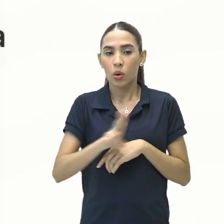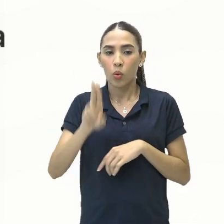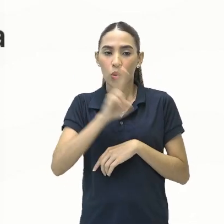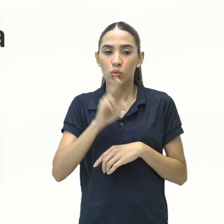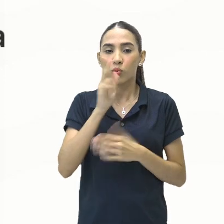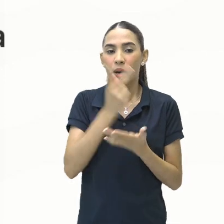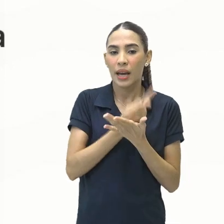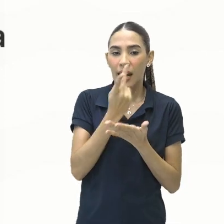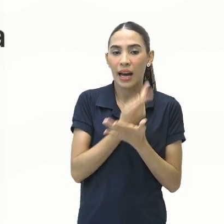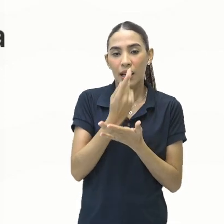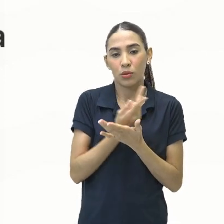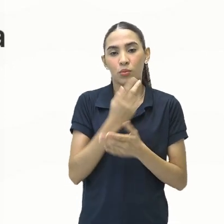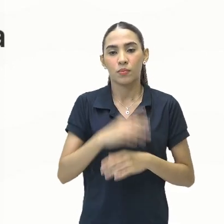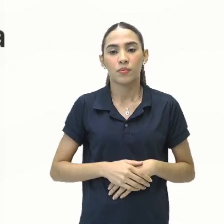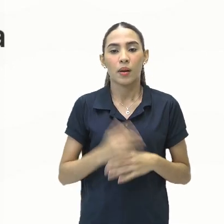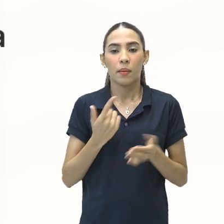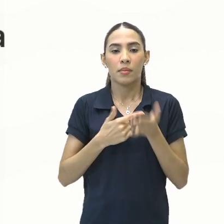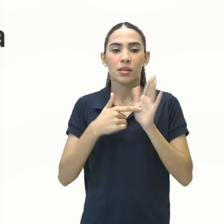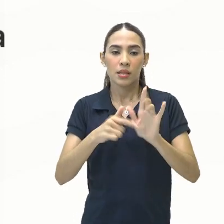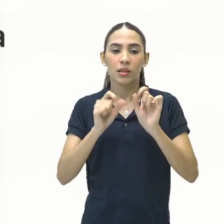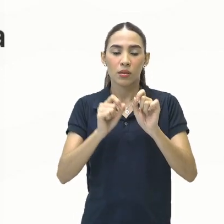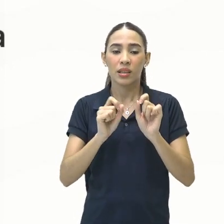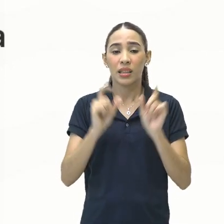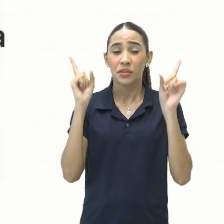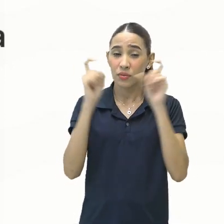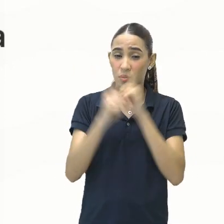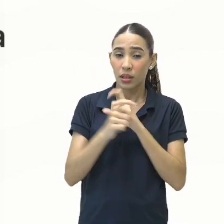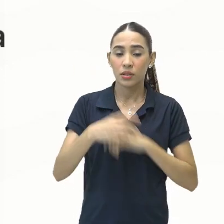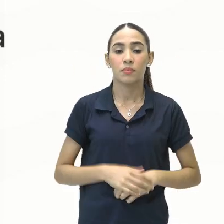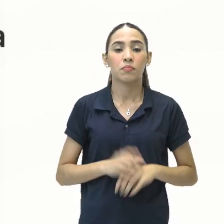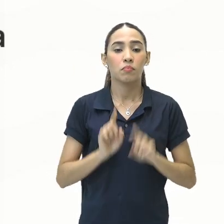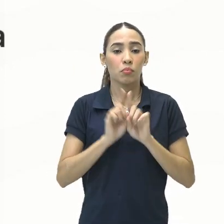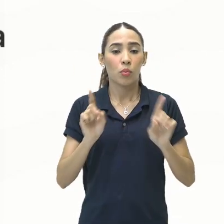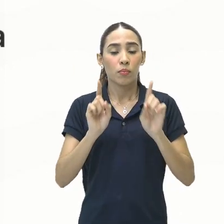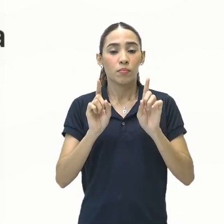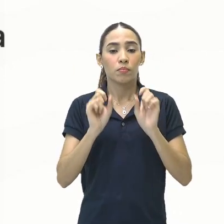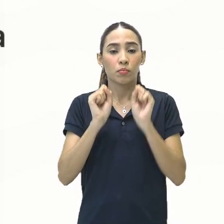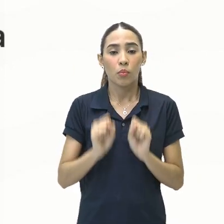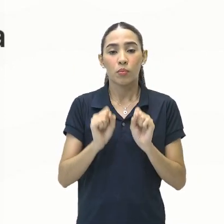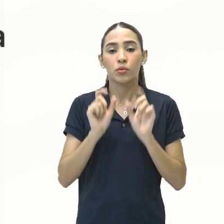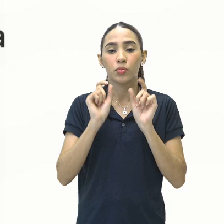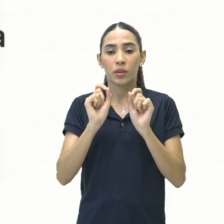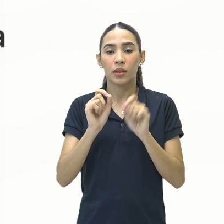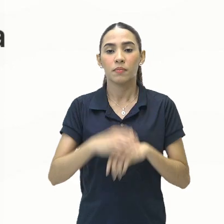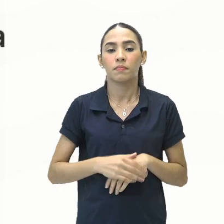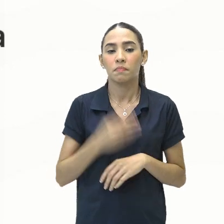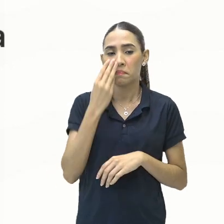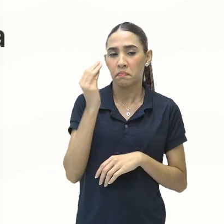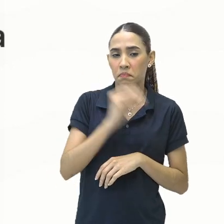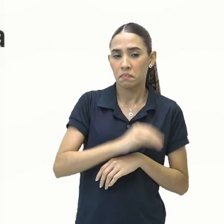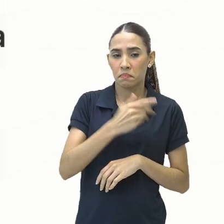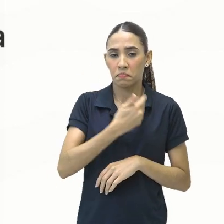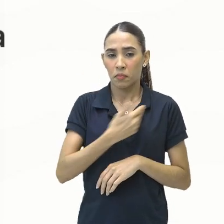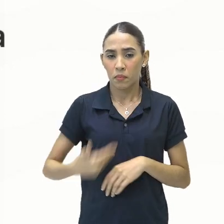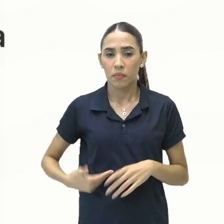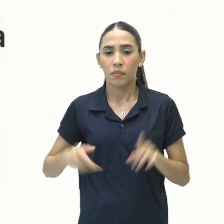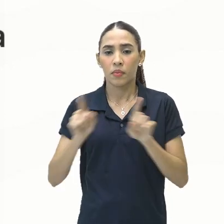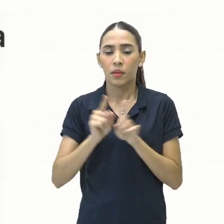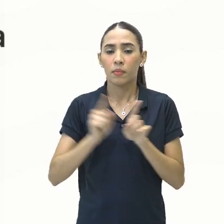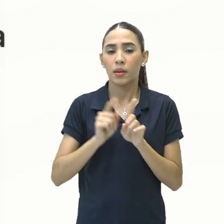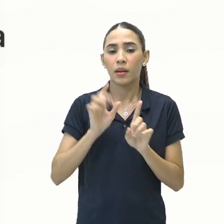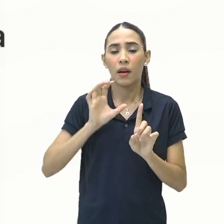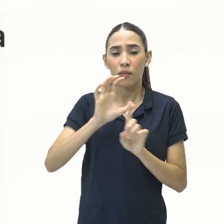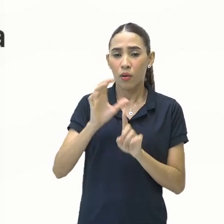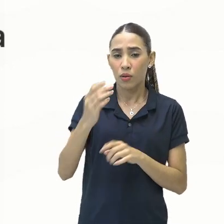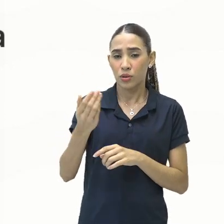do controle de dados representa um enorme desafio. Pode-se dizer, então, que a negligência por parte do governo e a forte